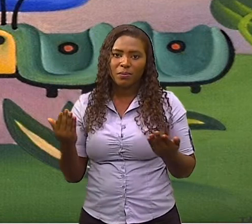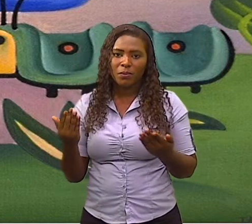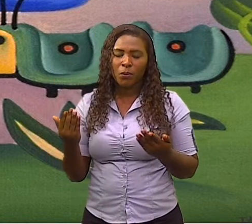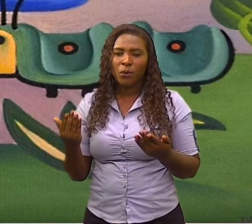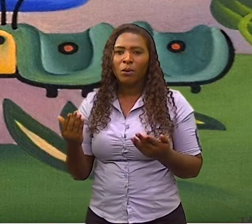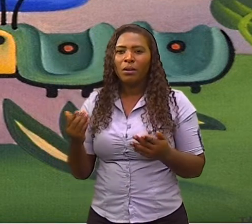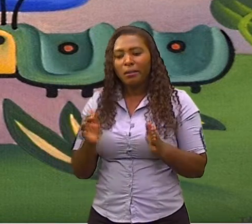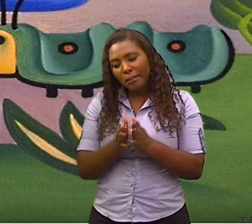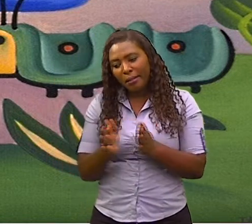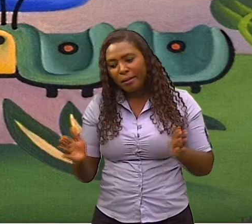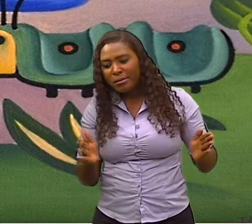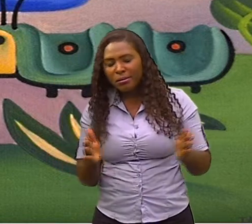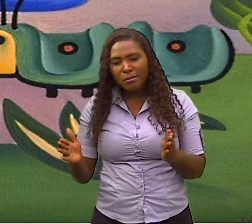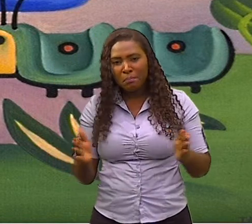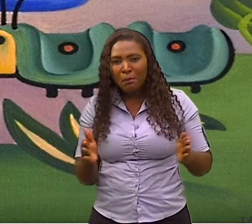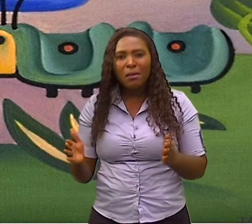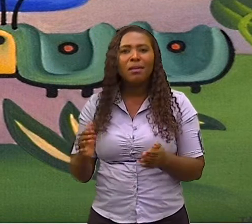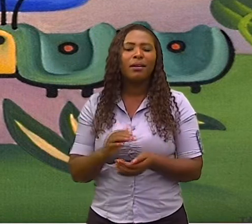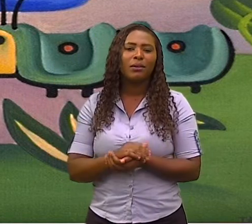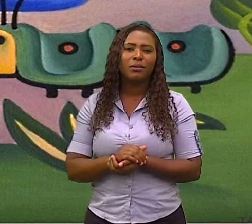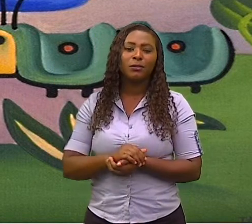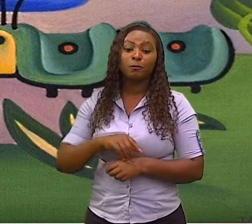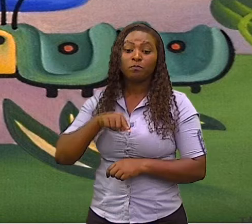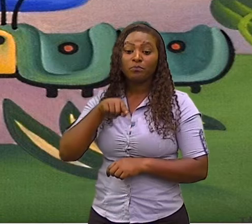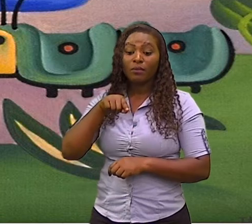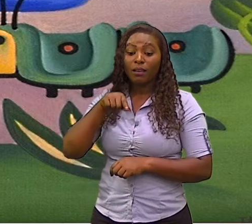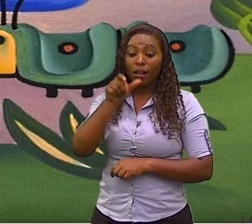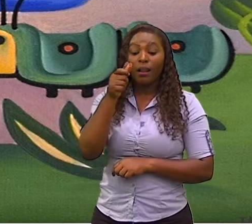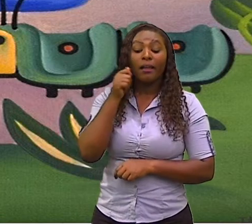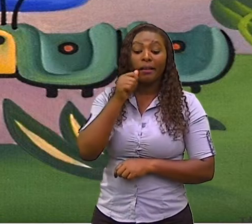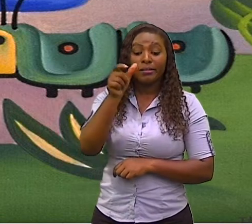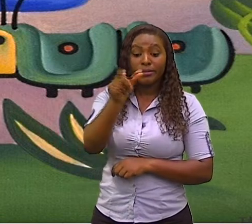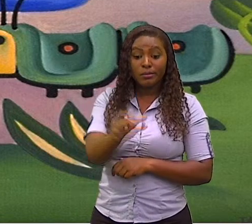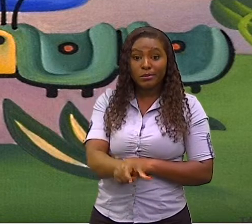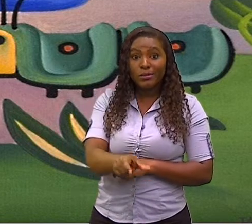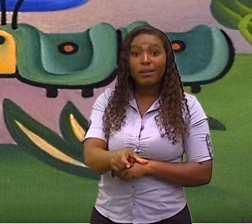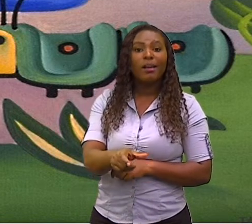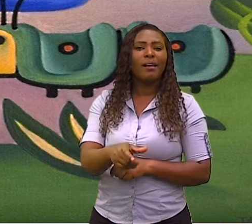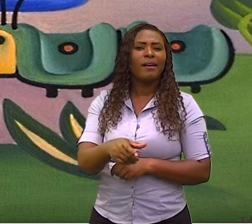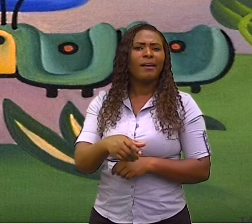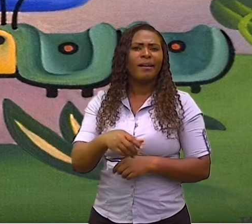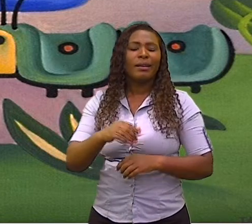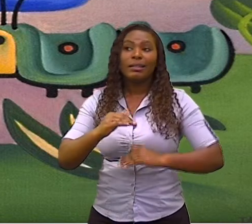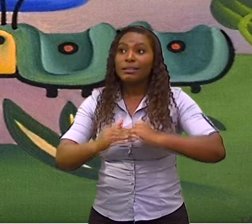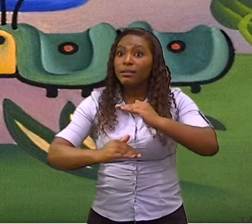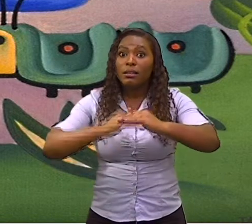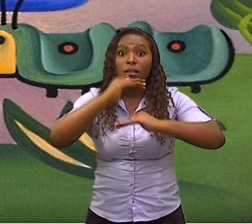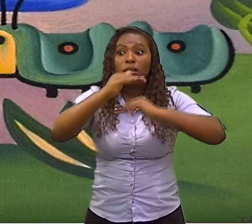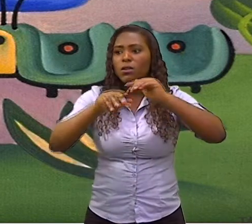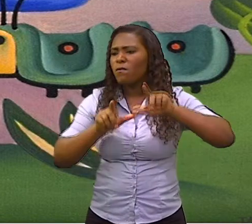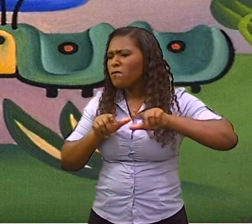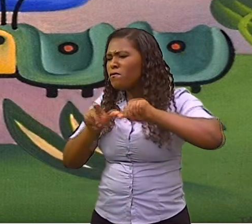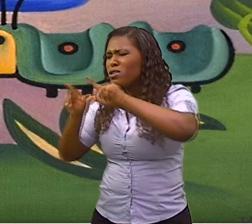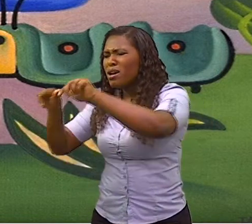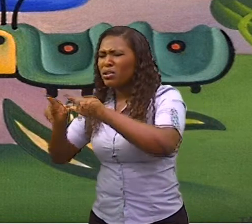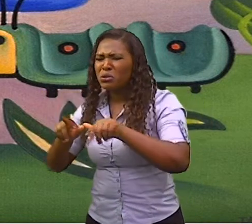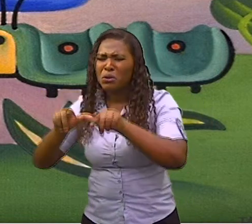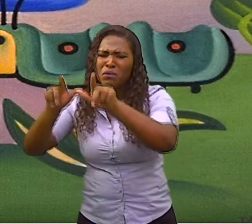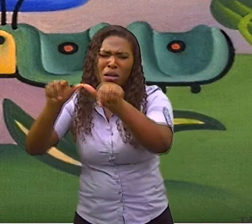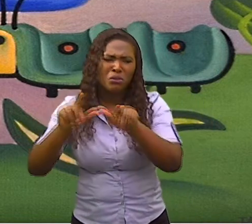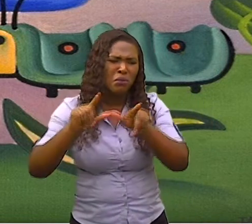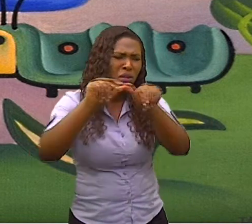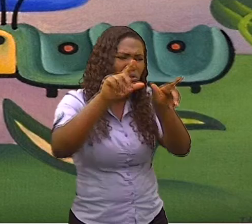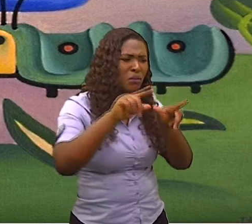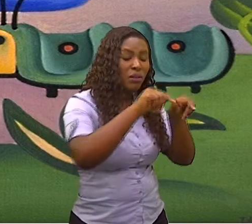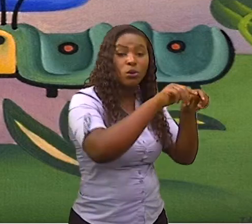né? E dentro desses livros, que também, Tarsila não só viajou e conheceu o Brasil, como inspirou